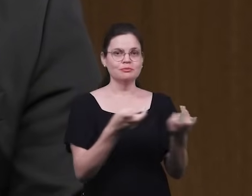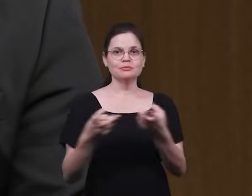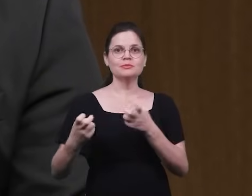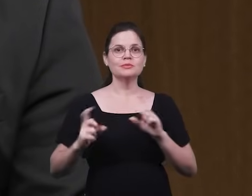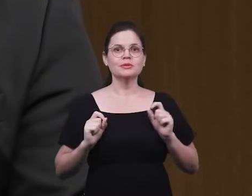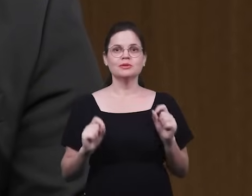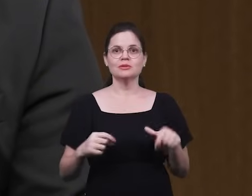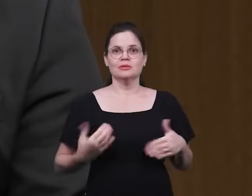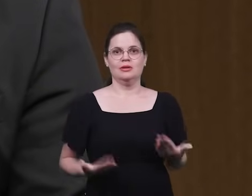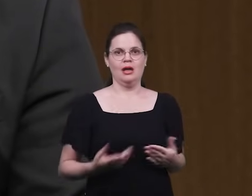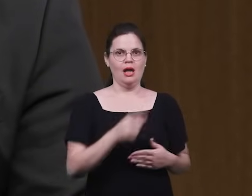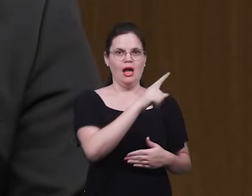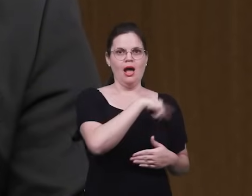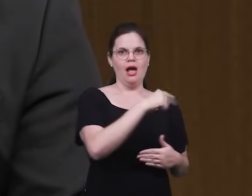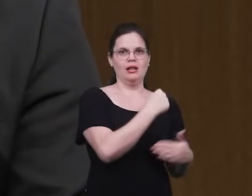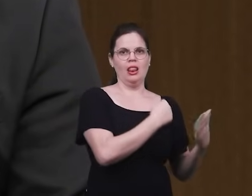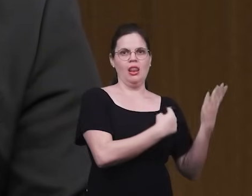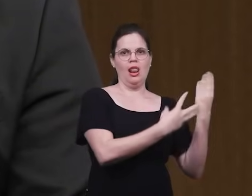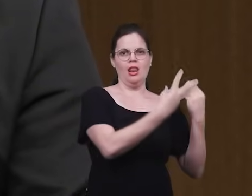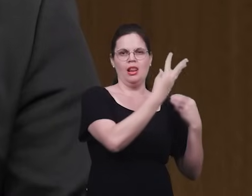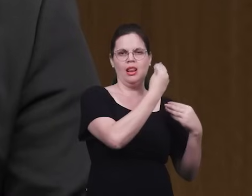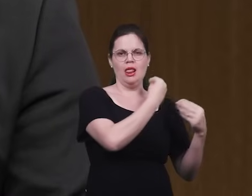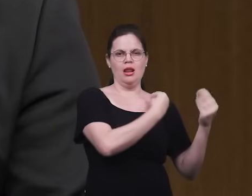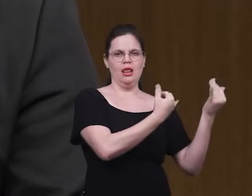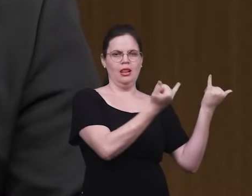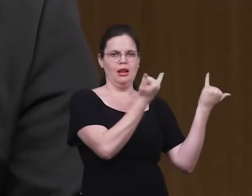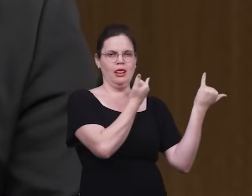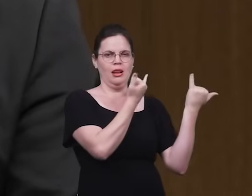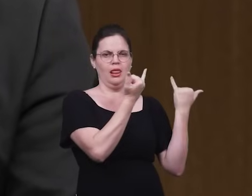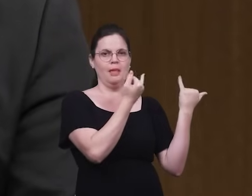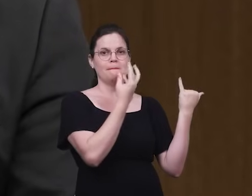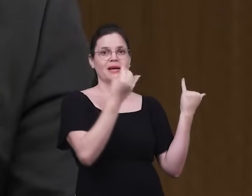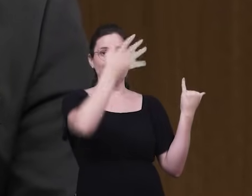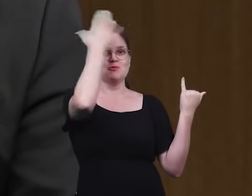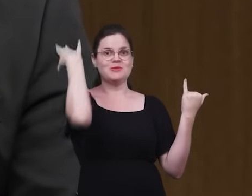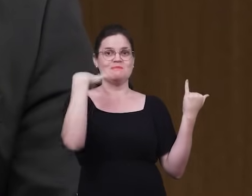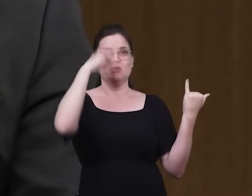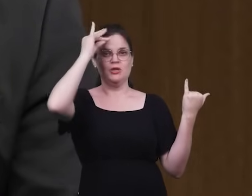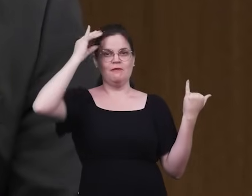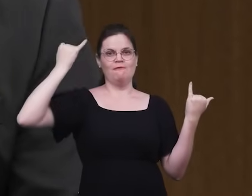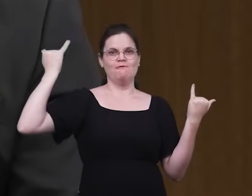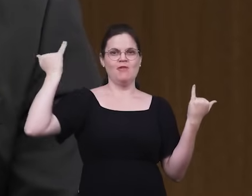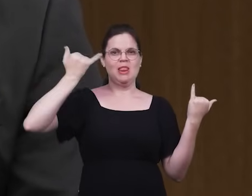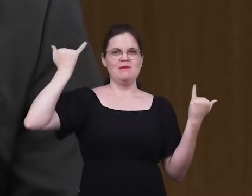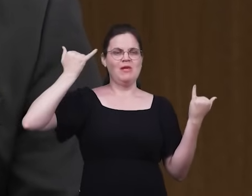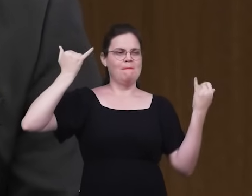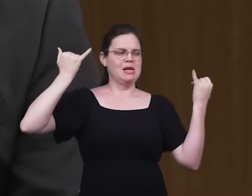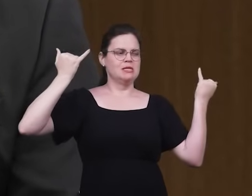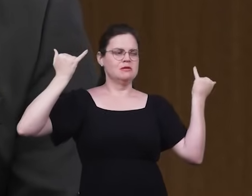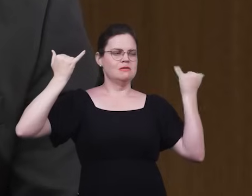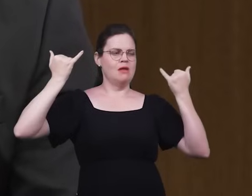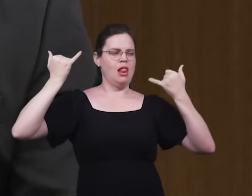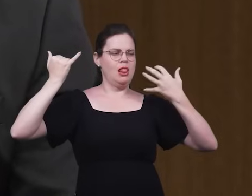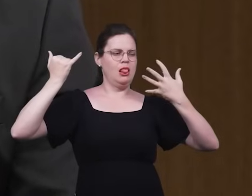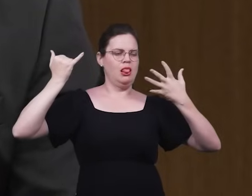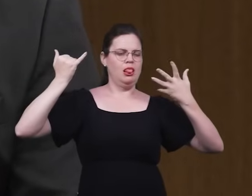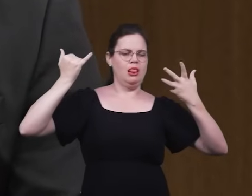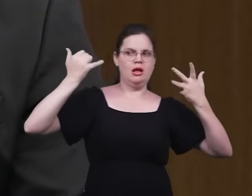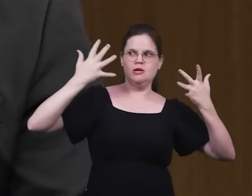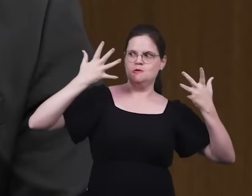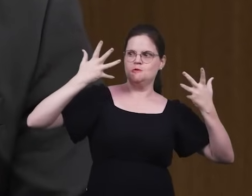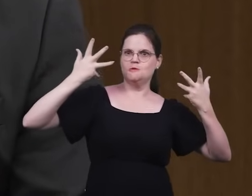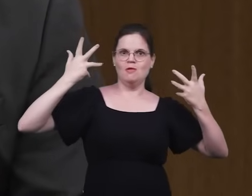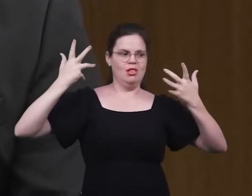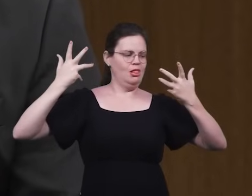tentam abafar A Voz do Espírito Santo que é para nós o mais importante né Sérgio claro essa expressão eh Quem tem